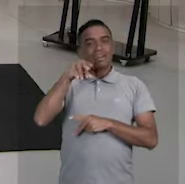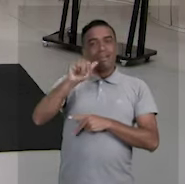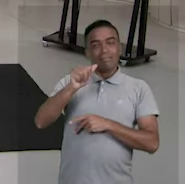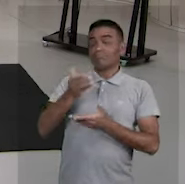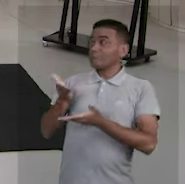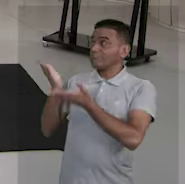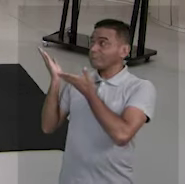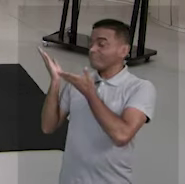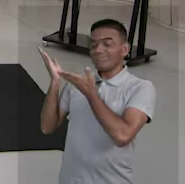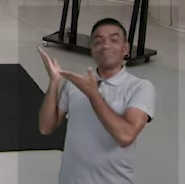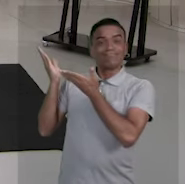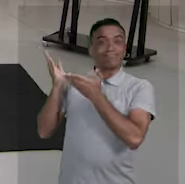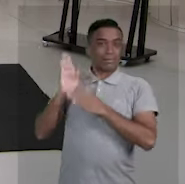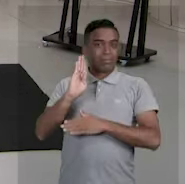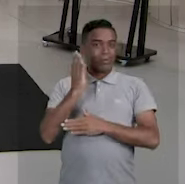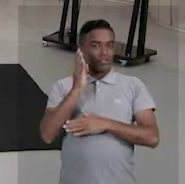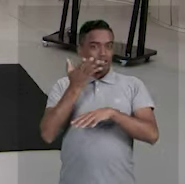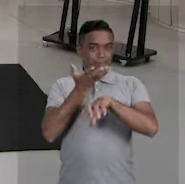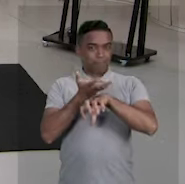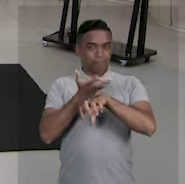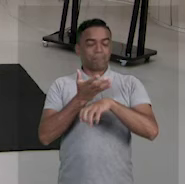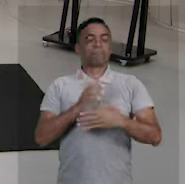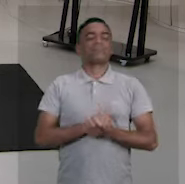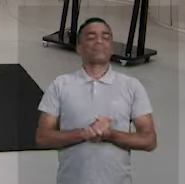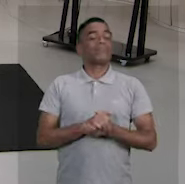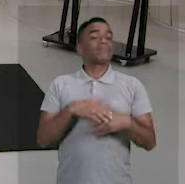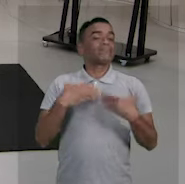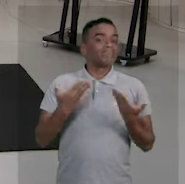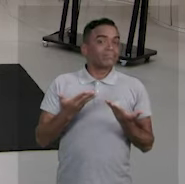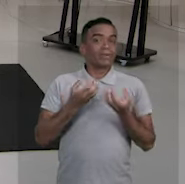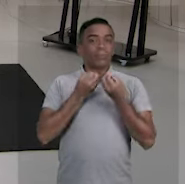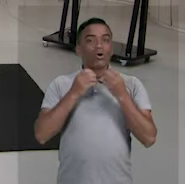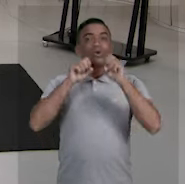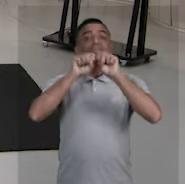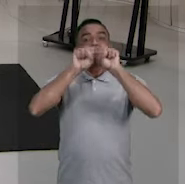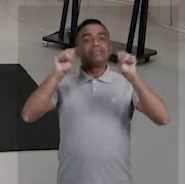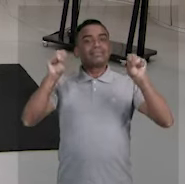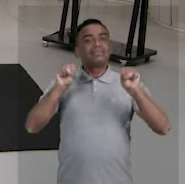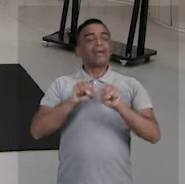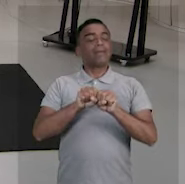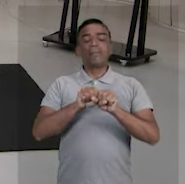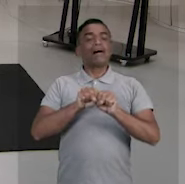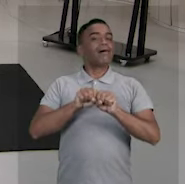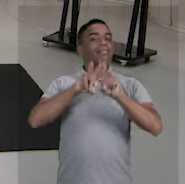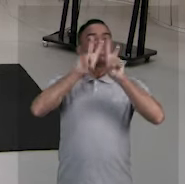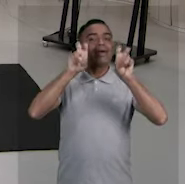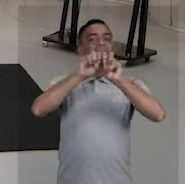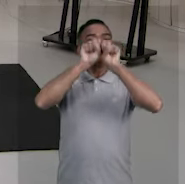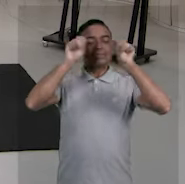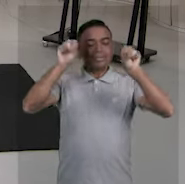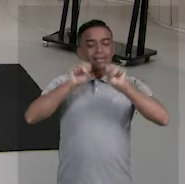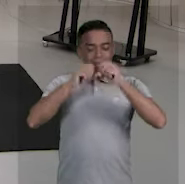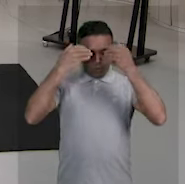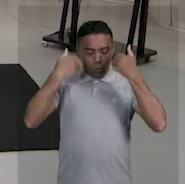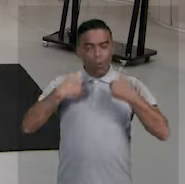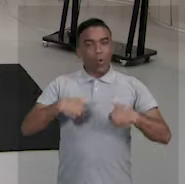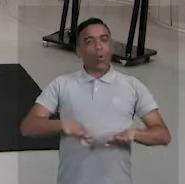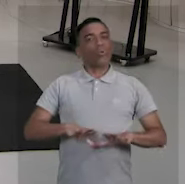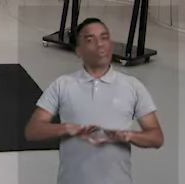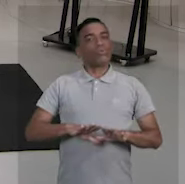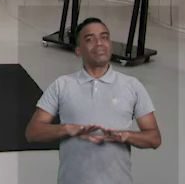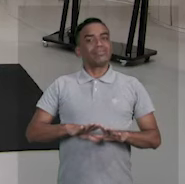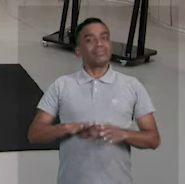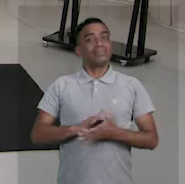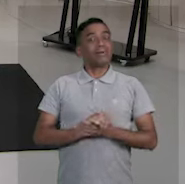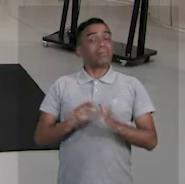Bom, nós vamos continuar então a falar sobre os sistemas do corpo humano. Então vem comigo que na aula de hoje nós vamos falar sobre o